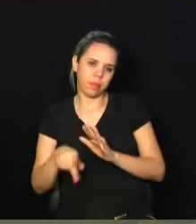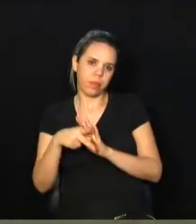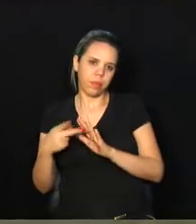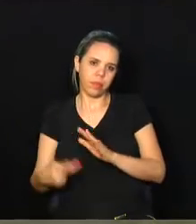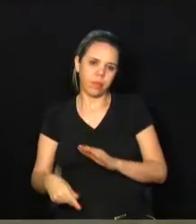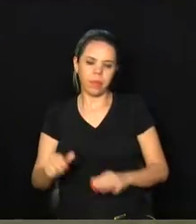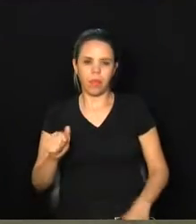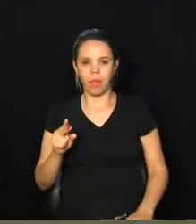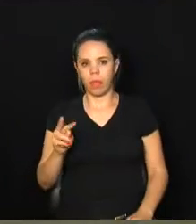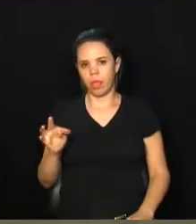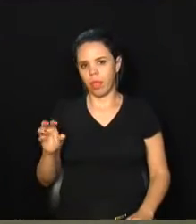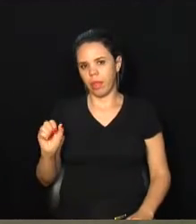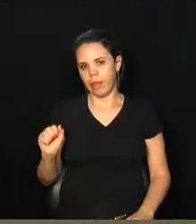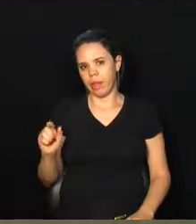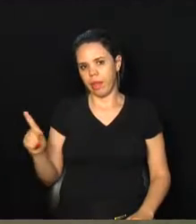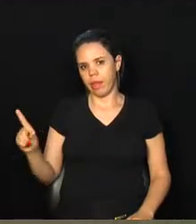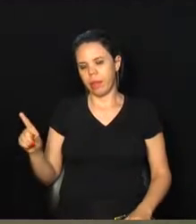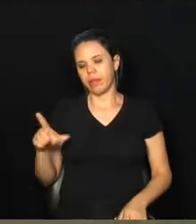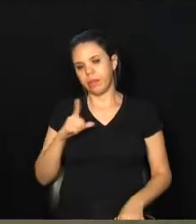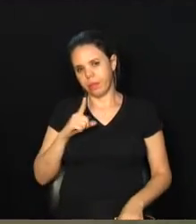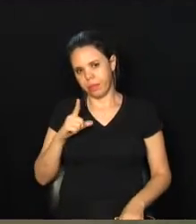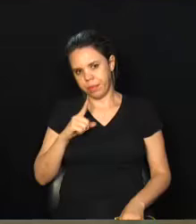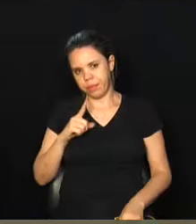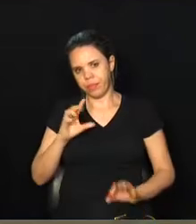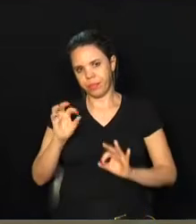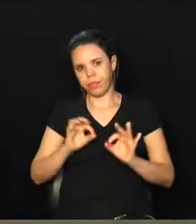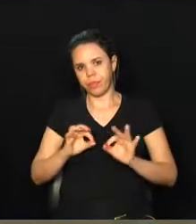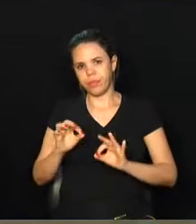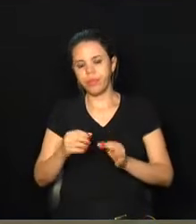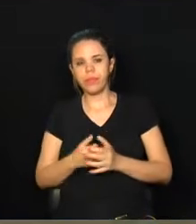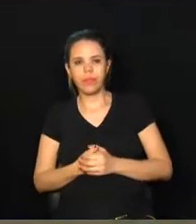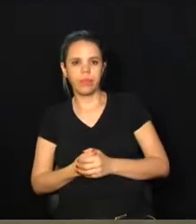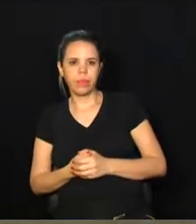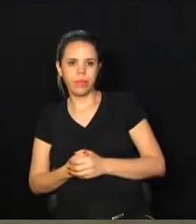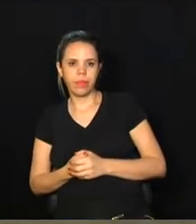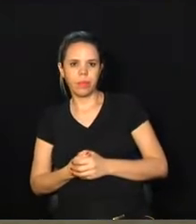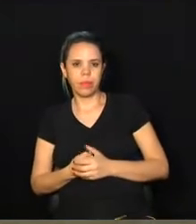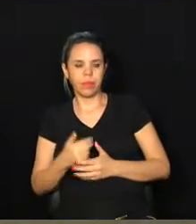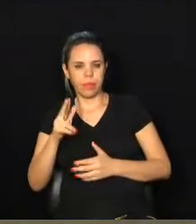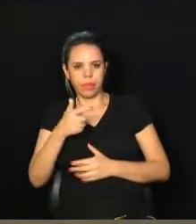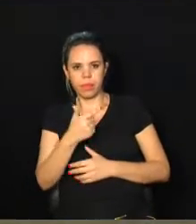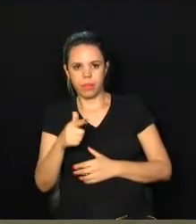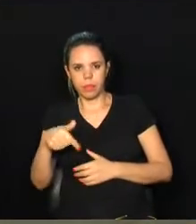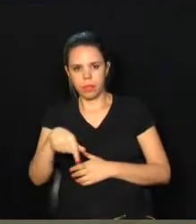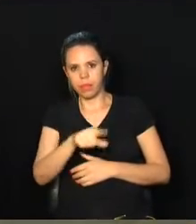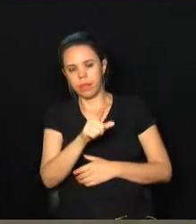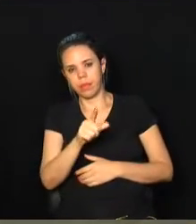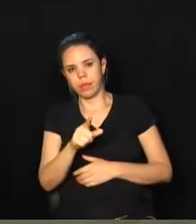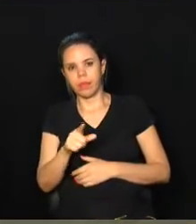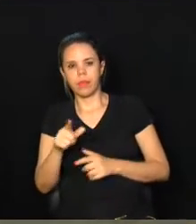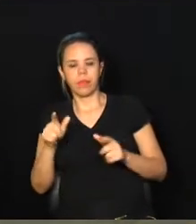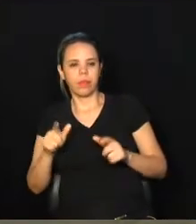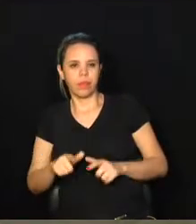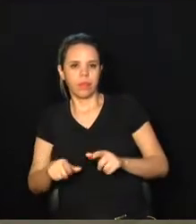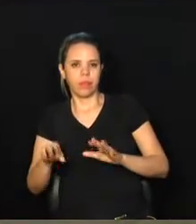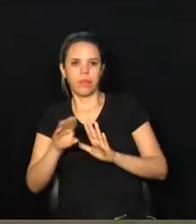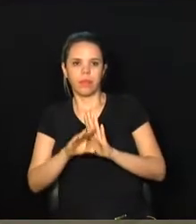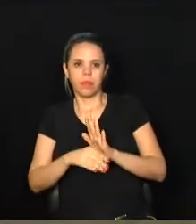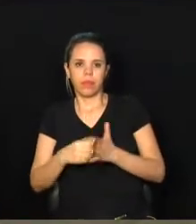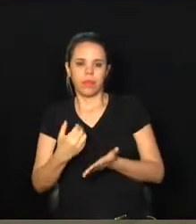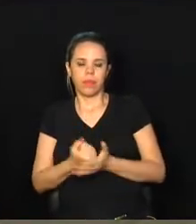AutoCAD tem, de parametrização, mas que eu nunca tinha ido lá naqueles cantos do programa,